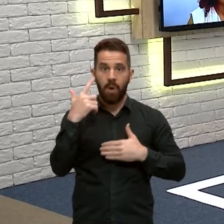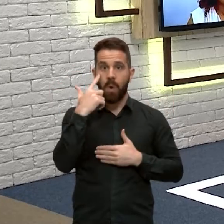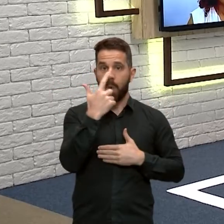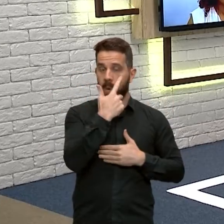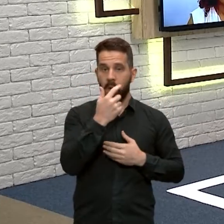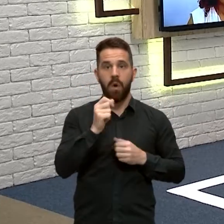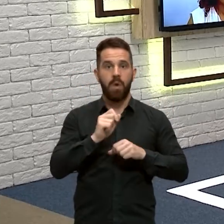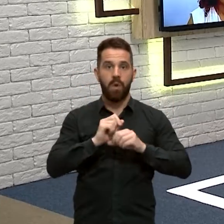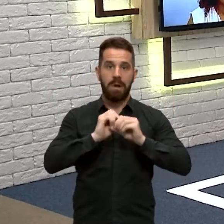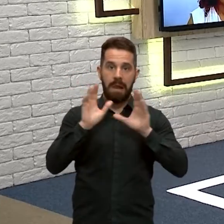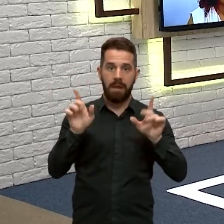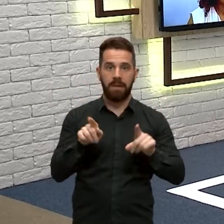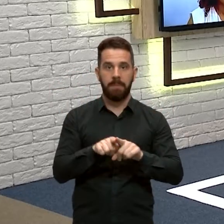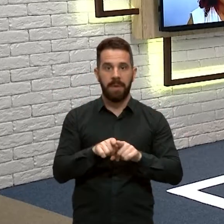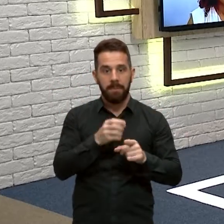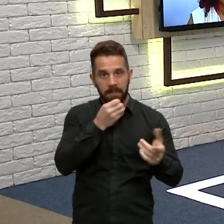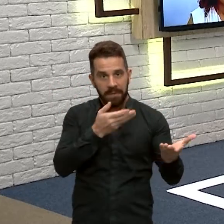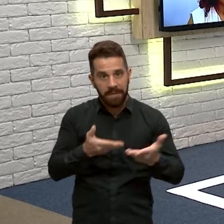você aqui.